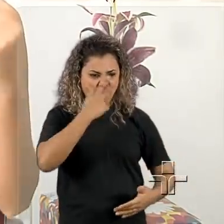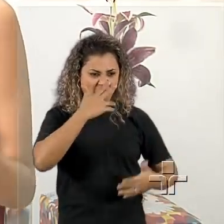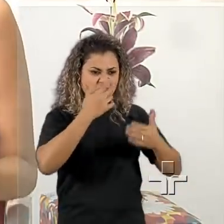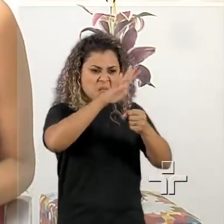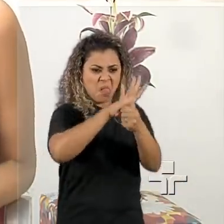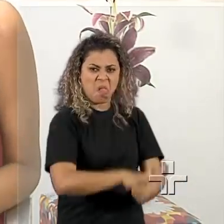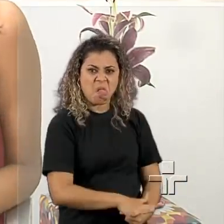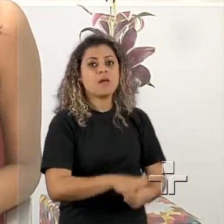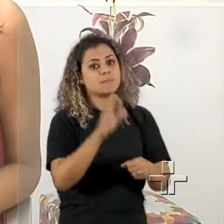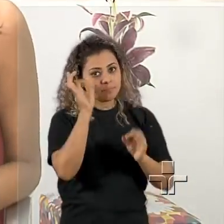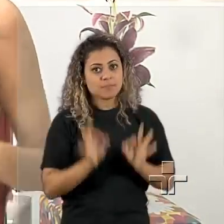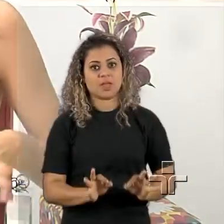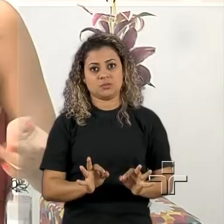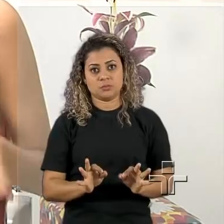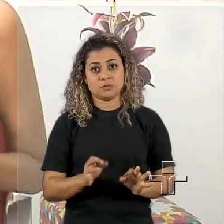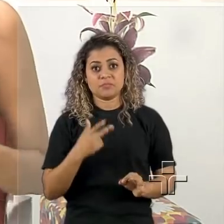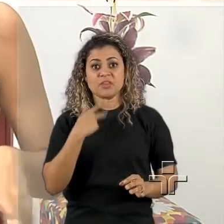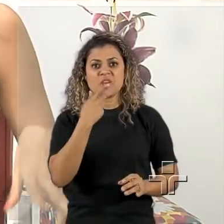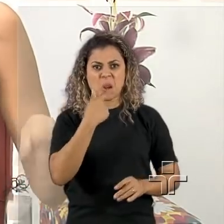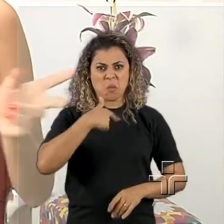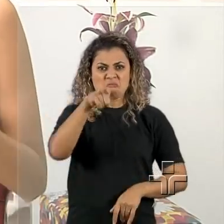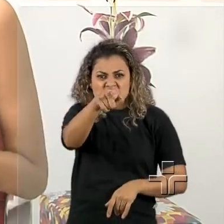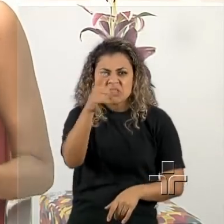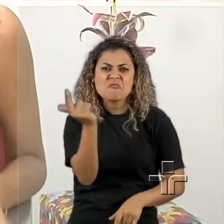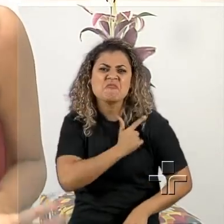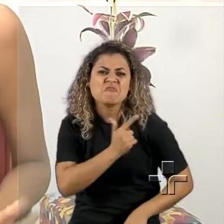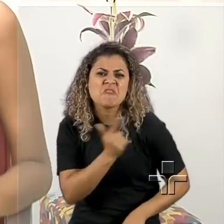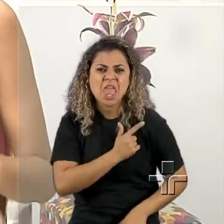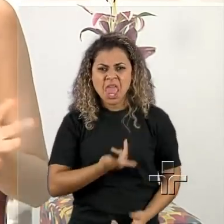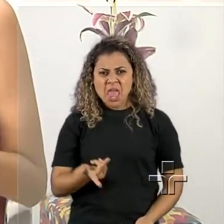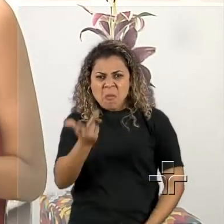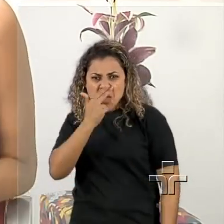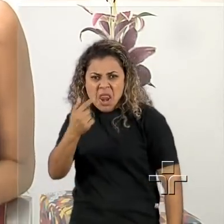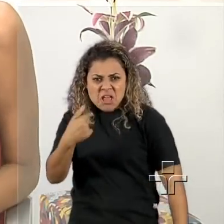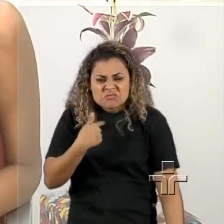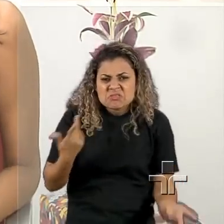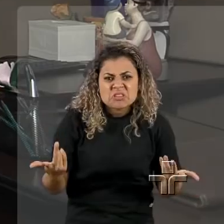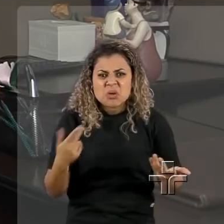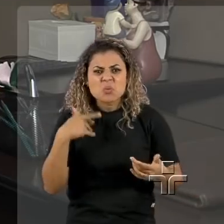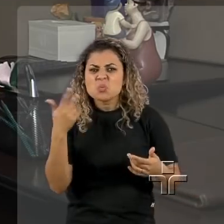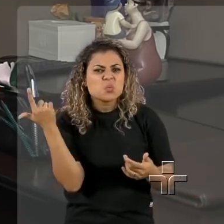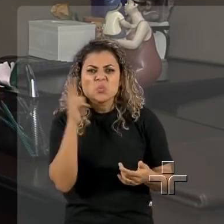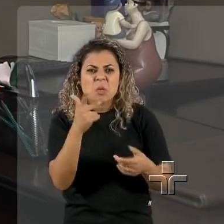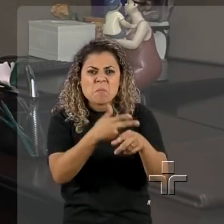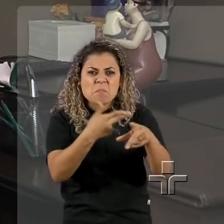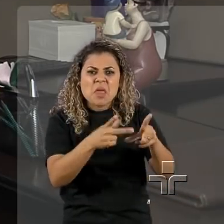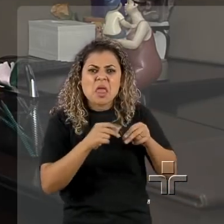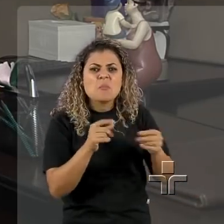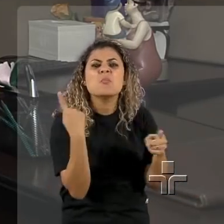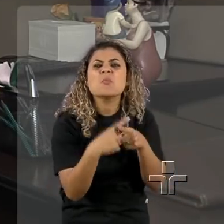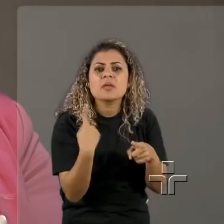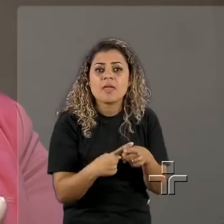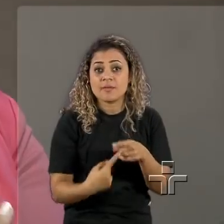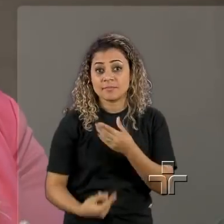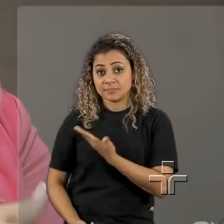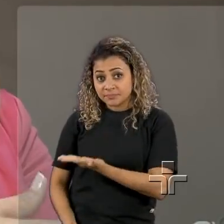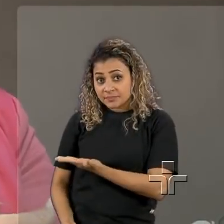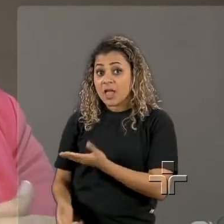atuais? E ainda, documento oficial do Vaticano reconhece a comunidade LGBT. Fique aí que nós voltamos já já.